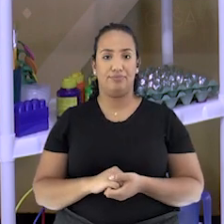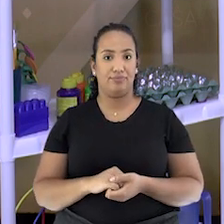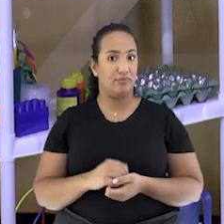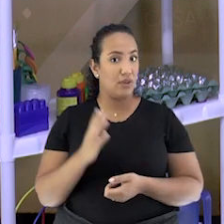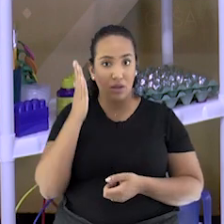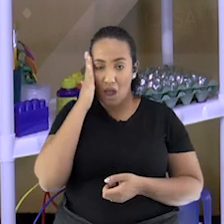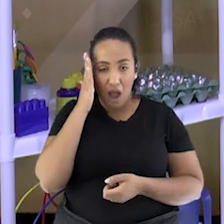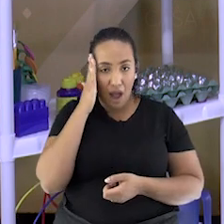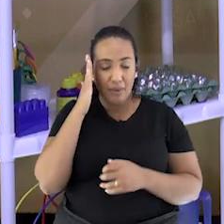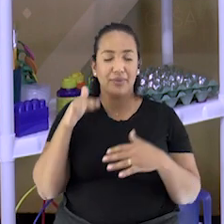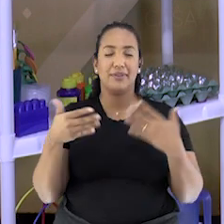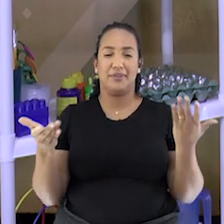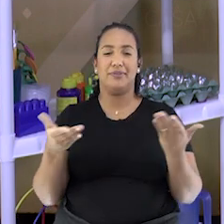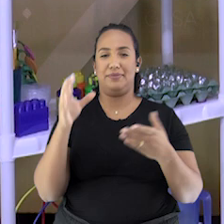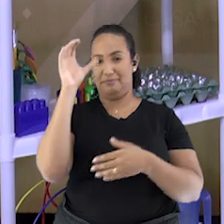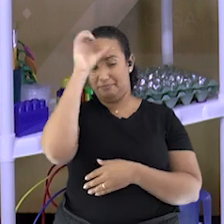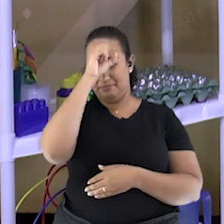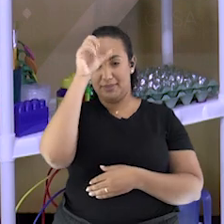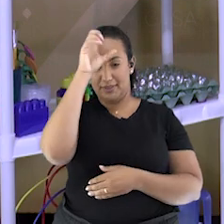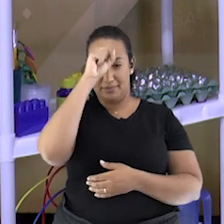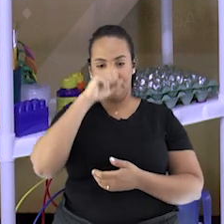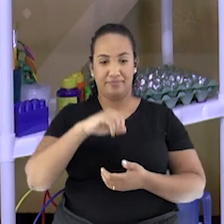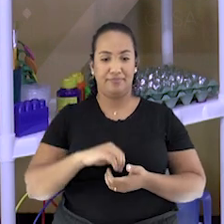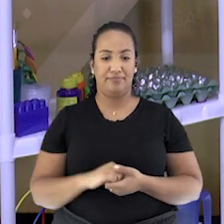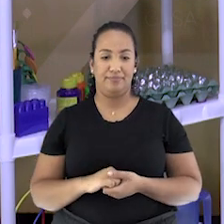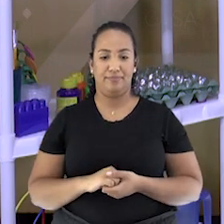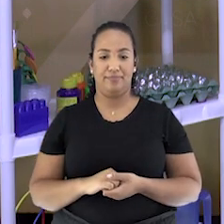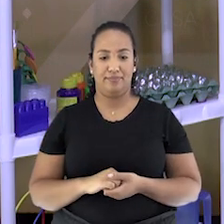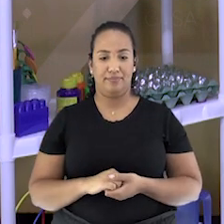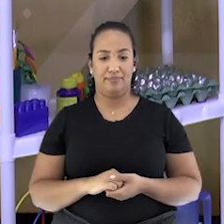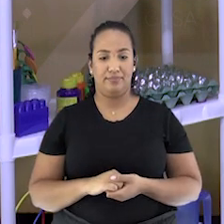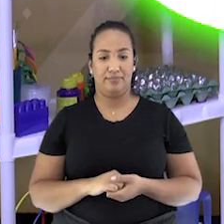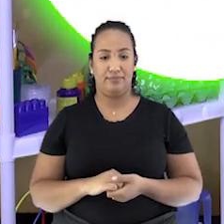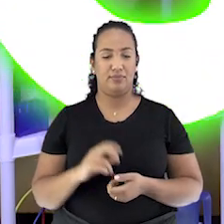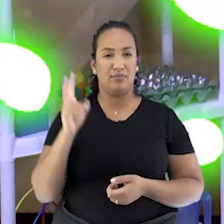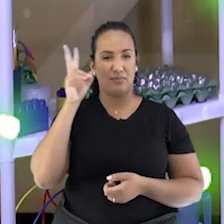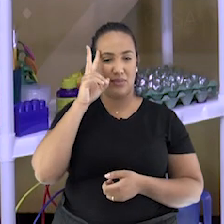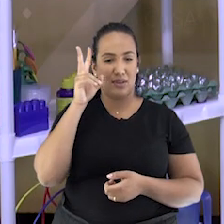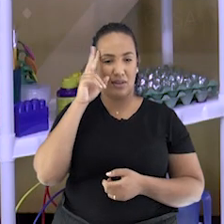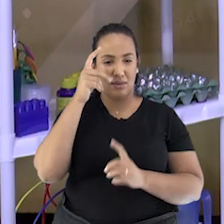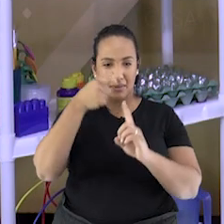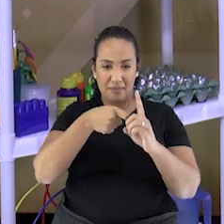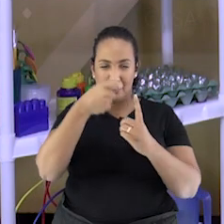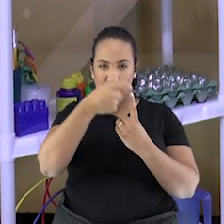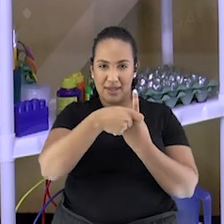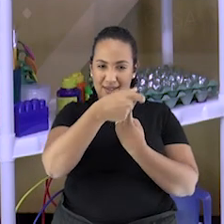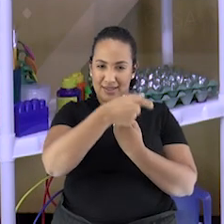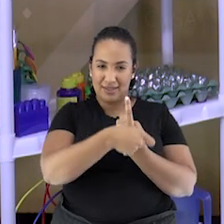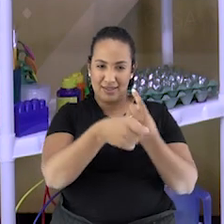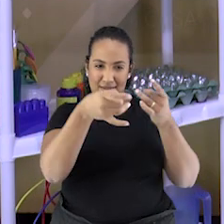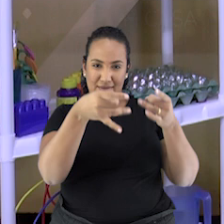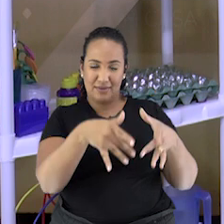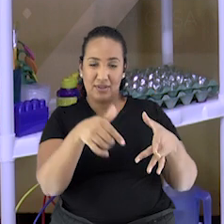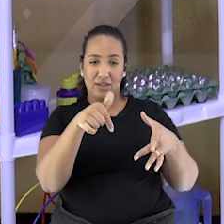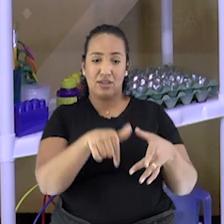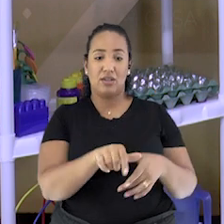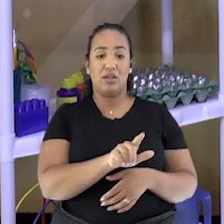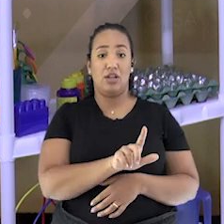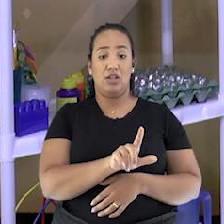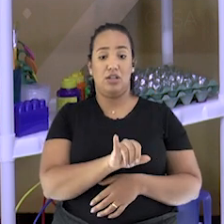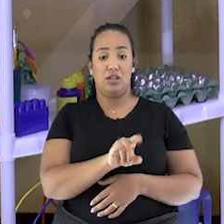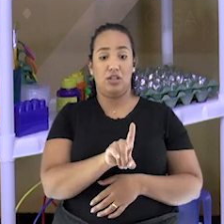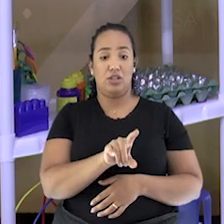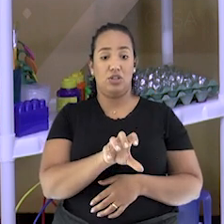para descartá-los corretamente? Não? Então vamos aprender então. Lembra da casca de banana que jogamos no chão? Este